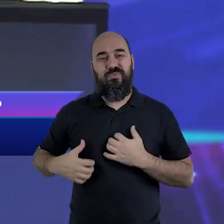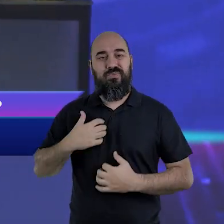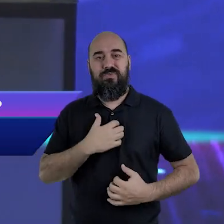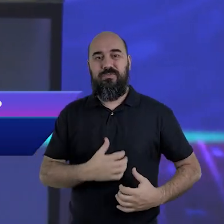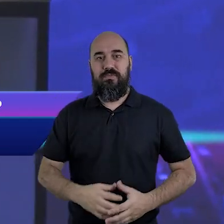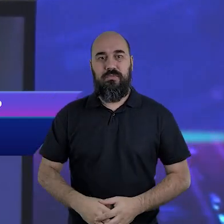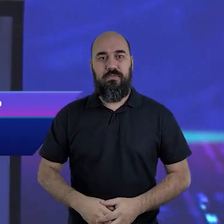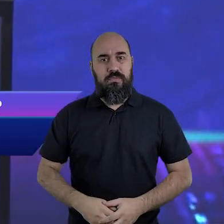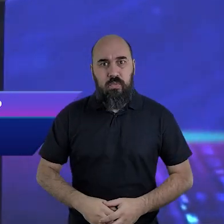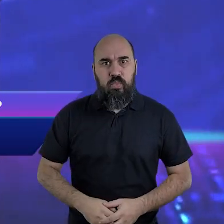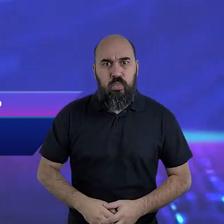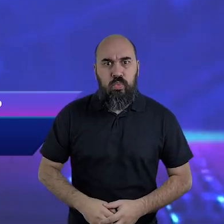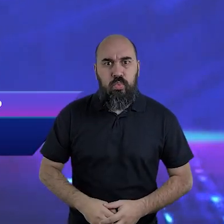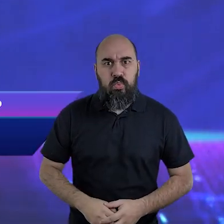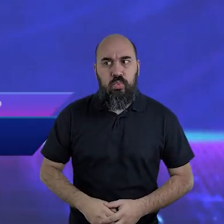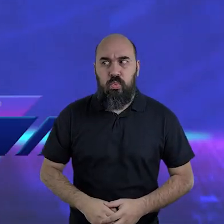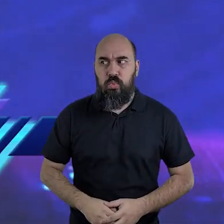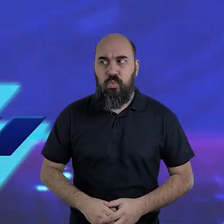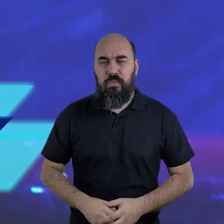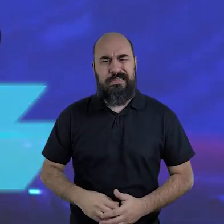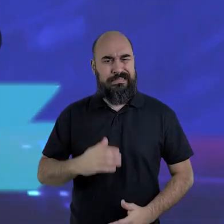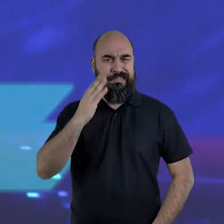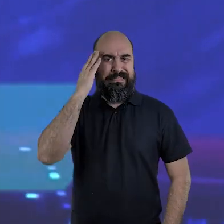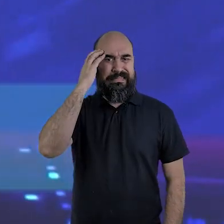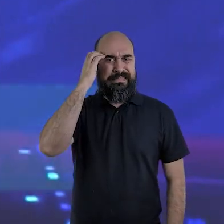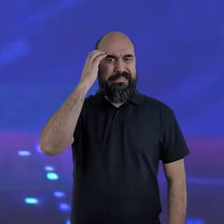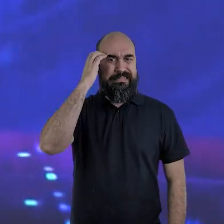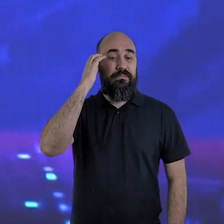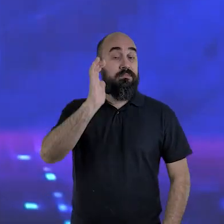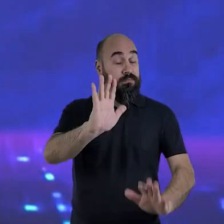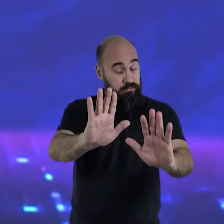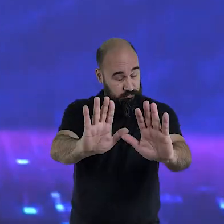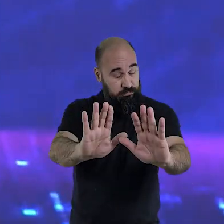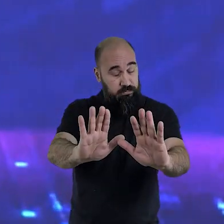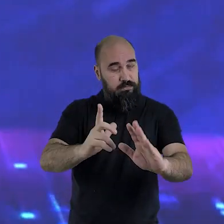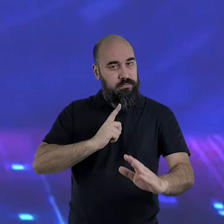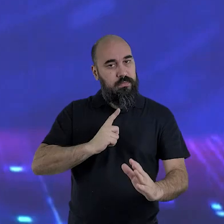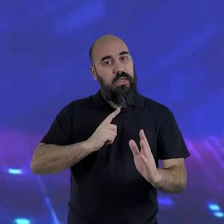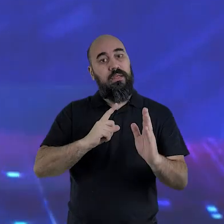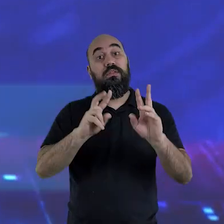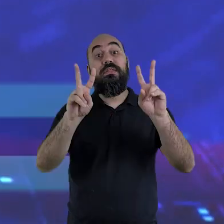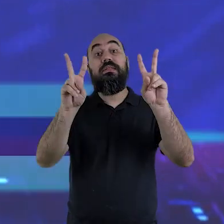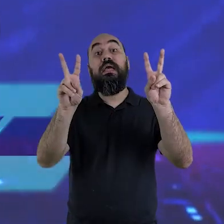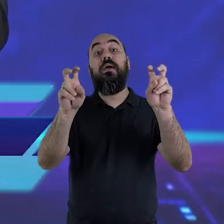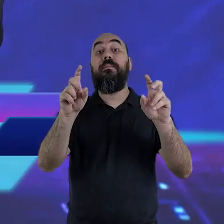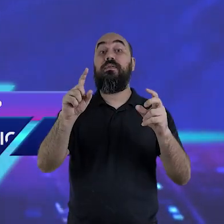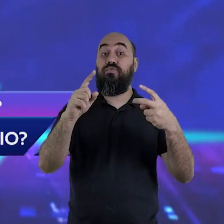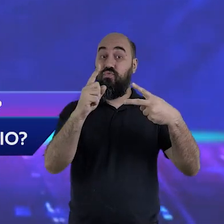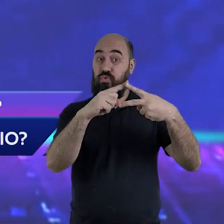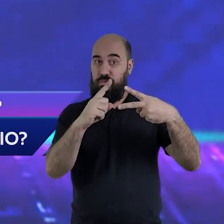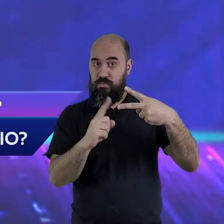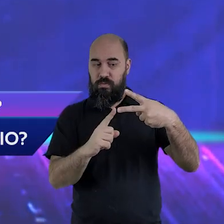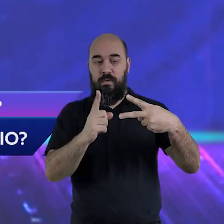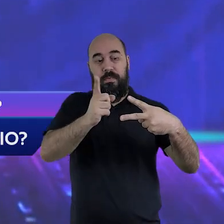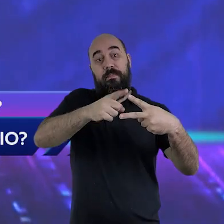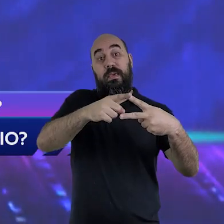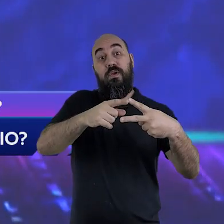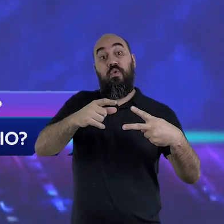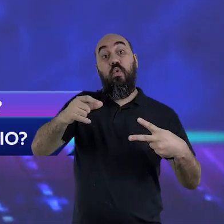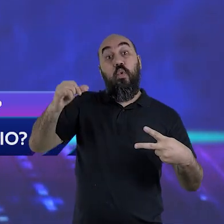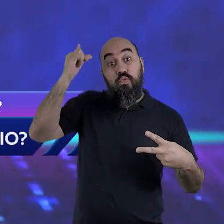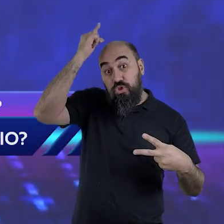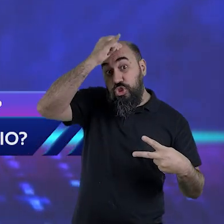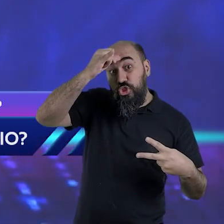Vejam, há dois temas neste verso de Daniel. Primeiro fala do